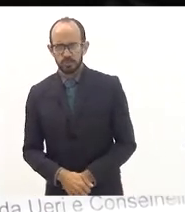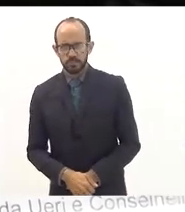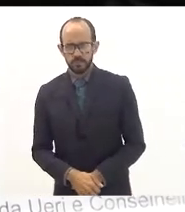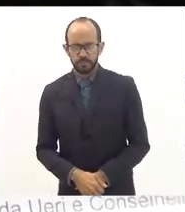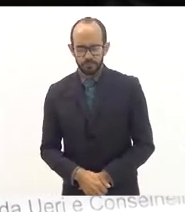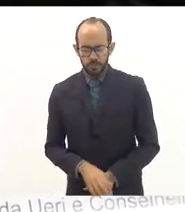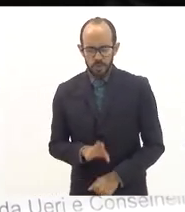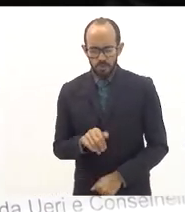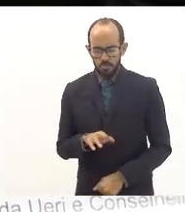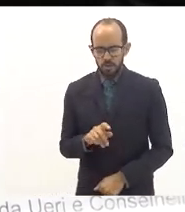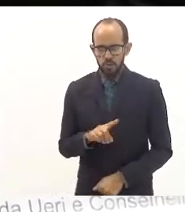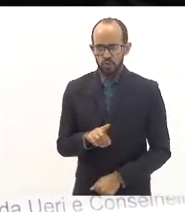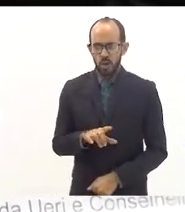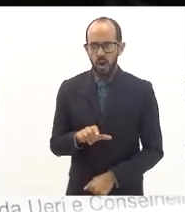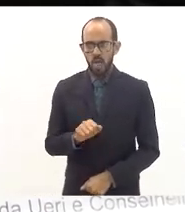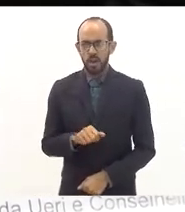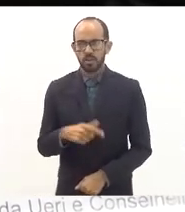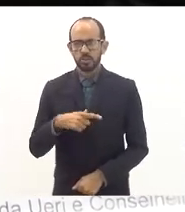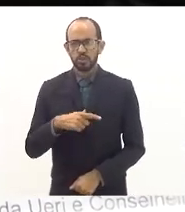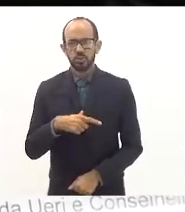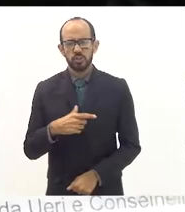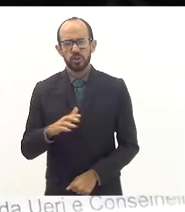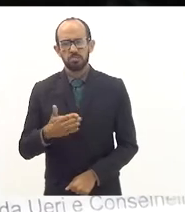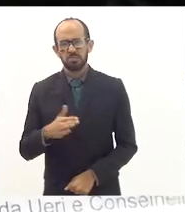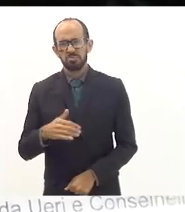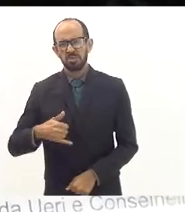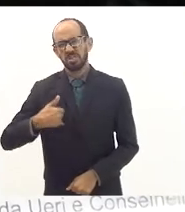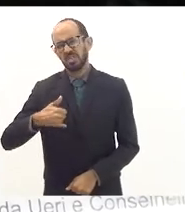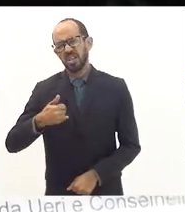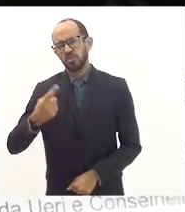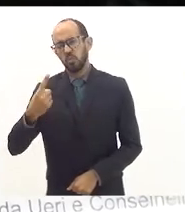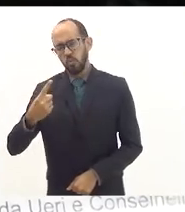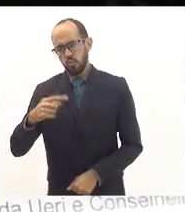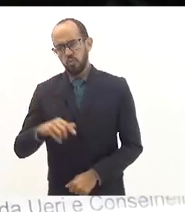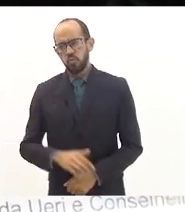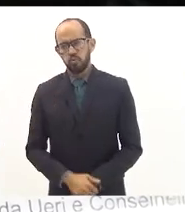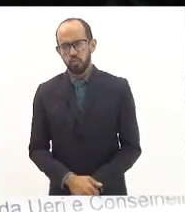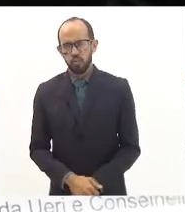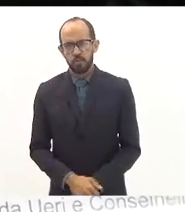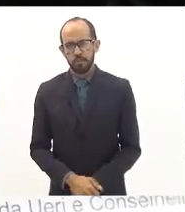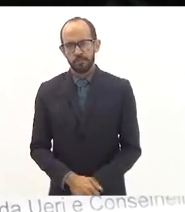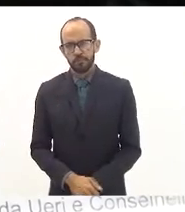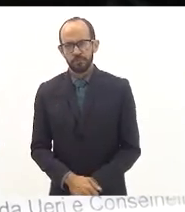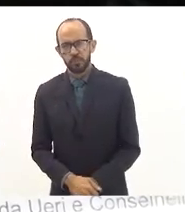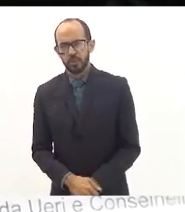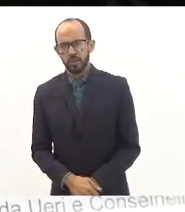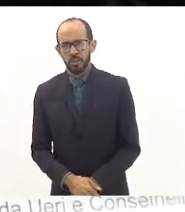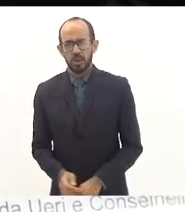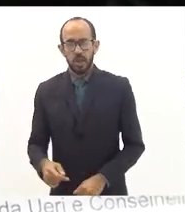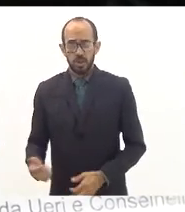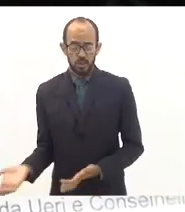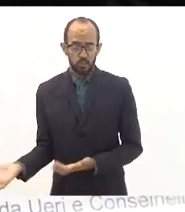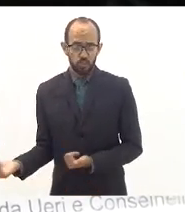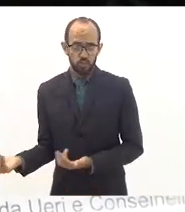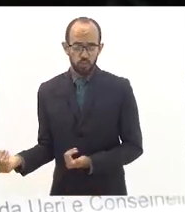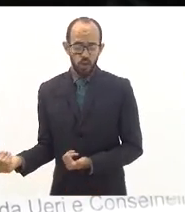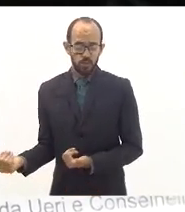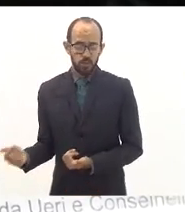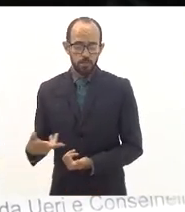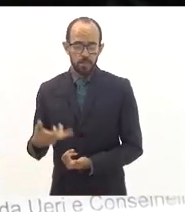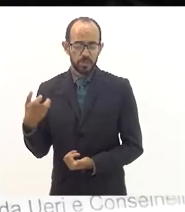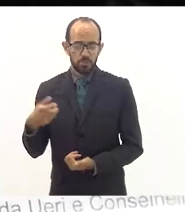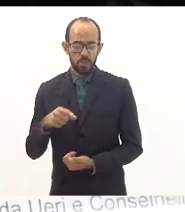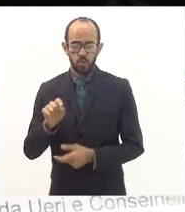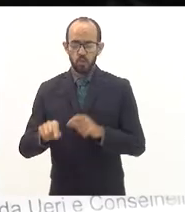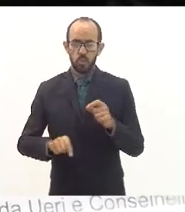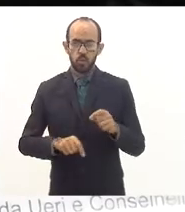Brizola tinha, então, pouco mais de 1 ano de idade. Desde a tenra idade, percebeu que